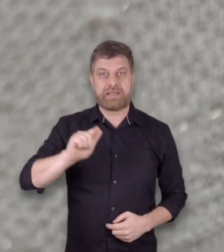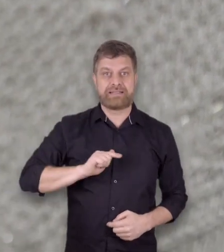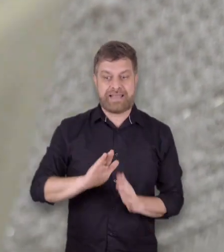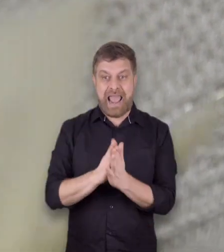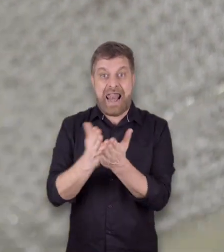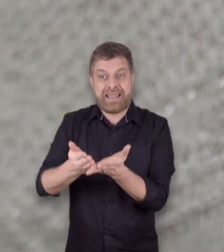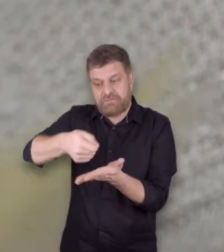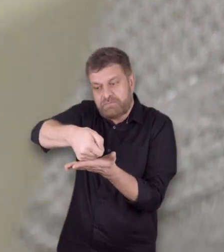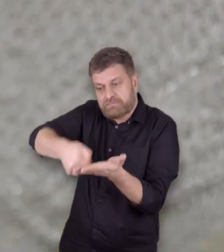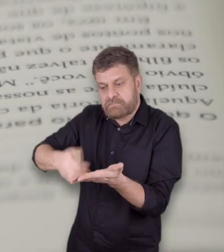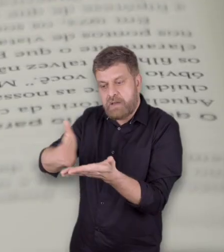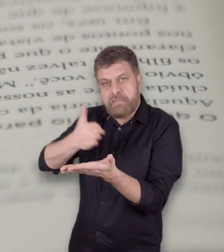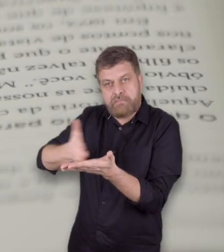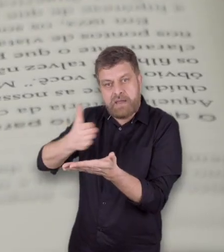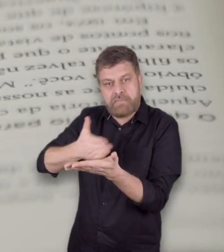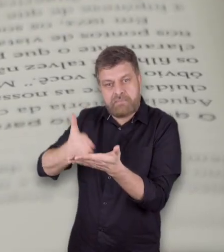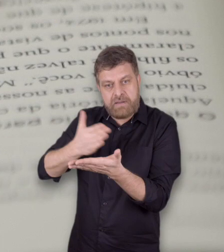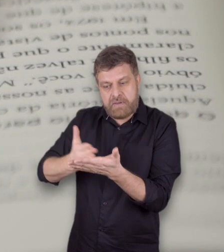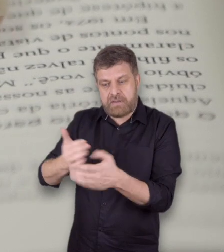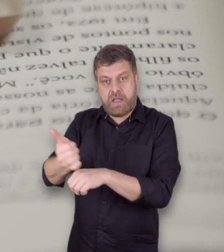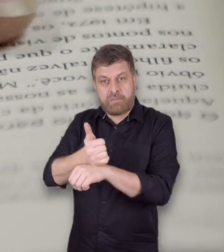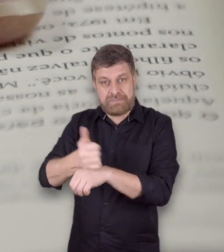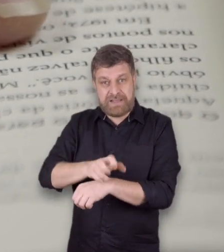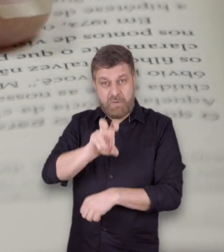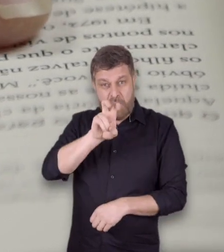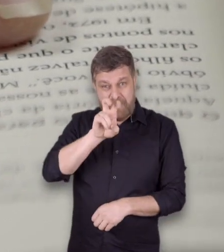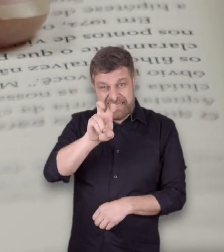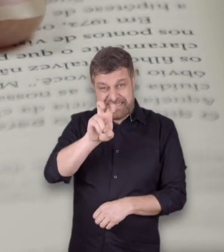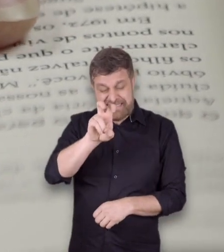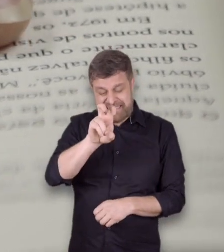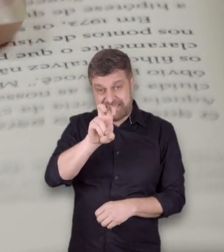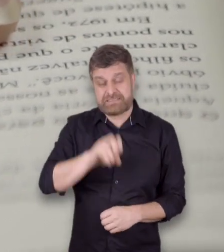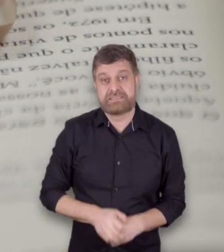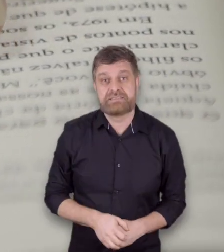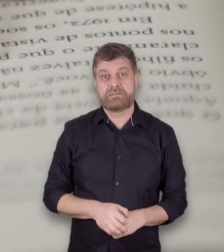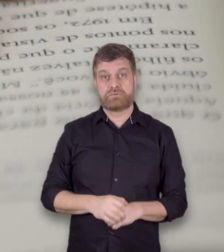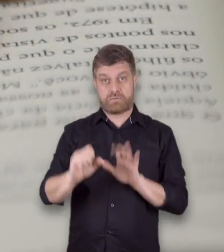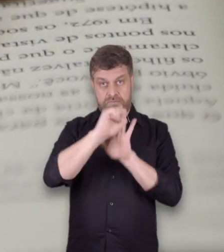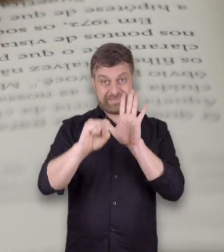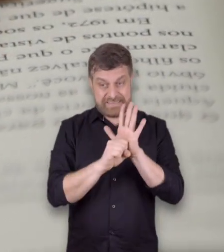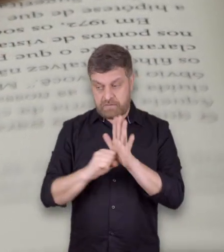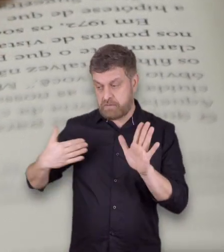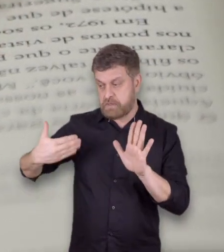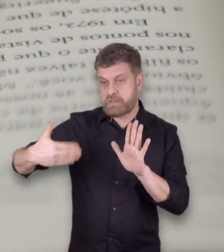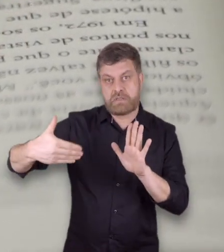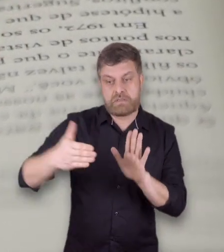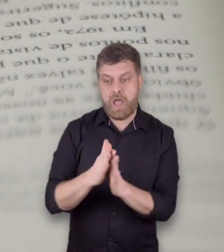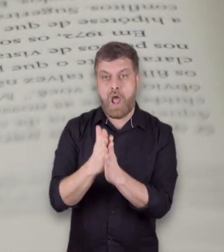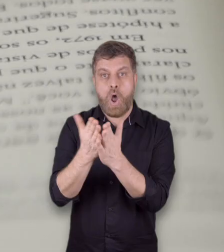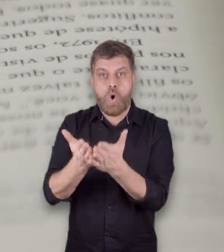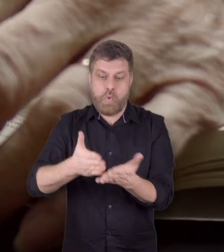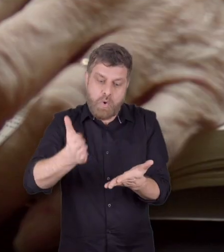de Gutenberg. Durante 5 séculos, esta revolução tornou o livro